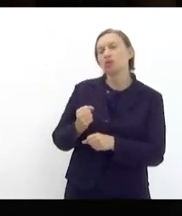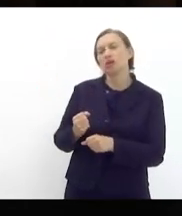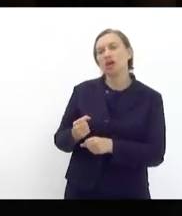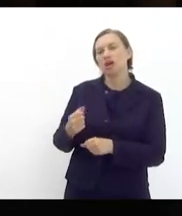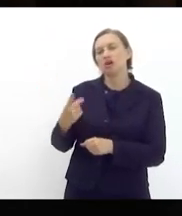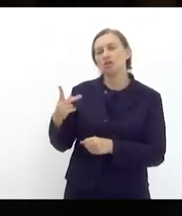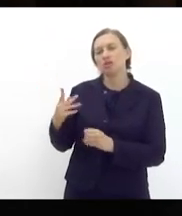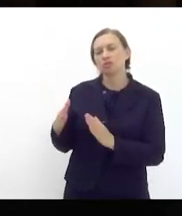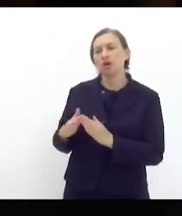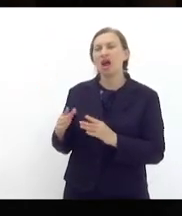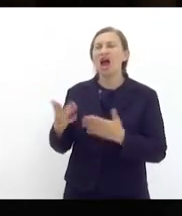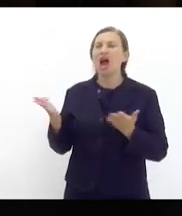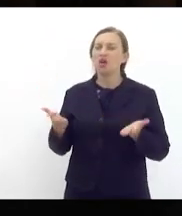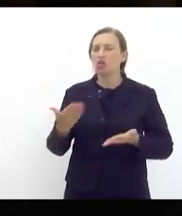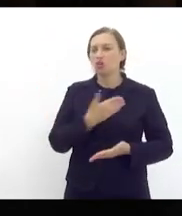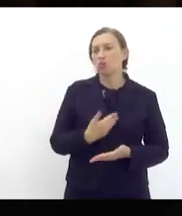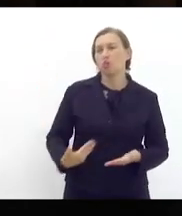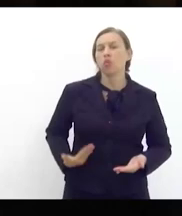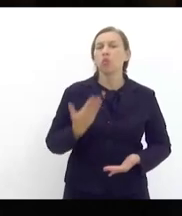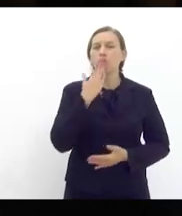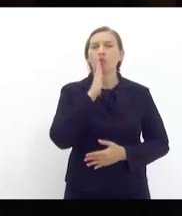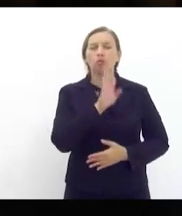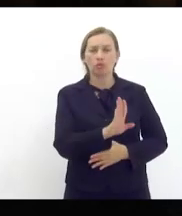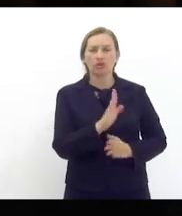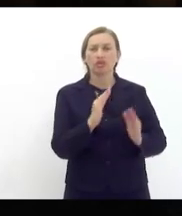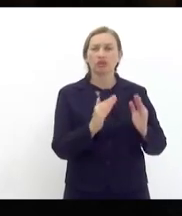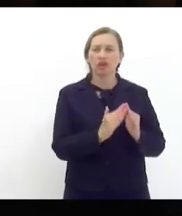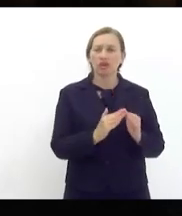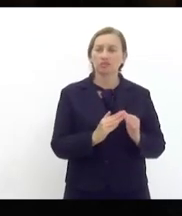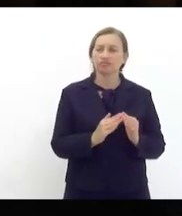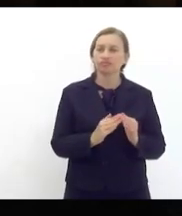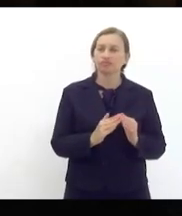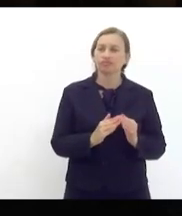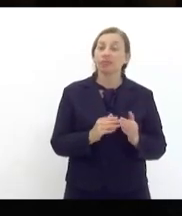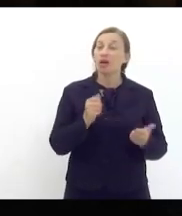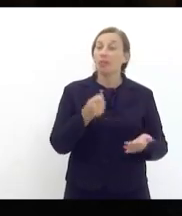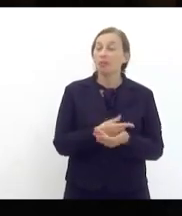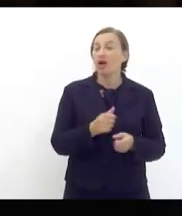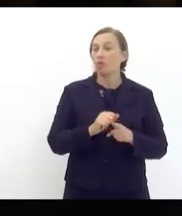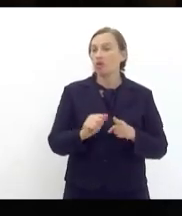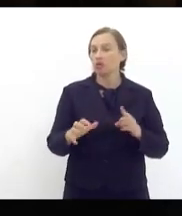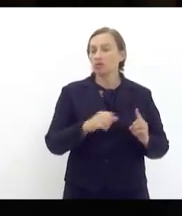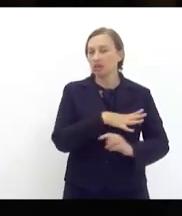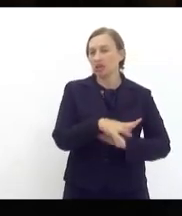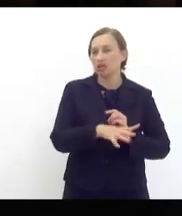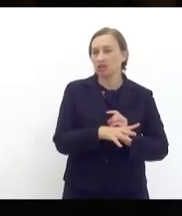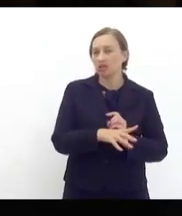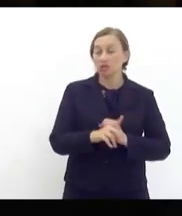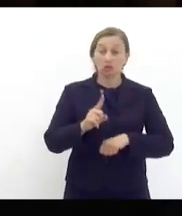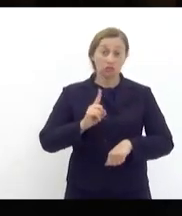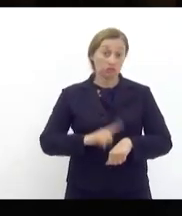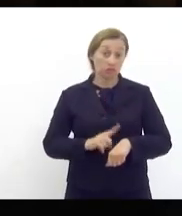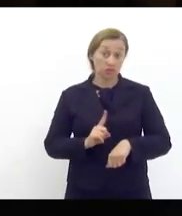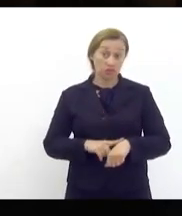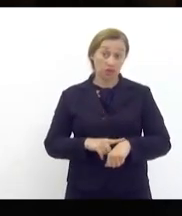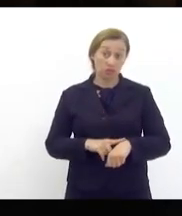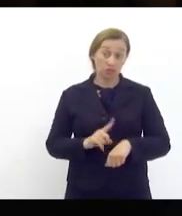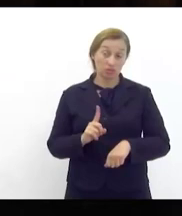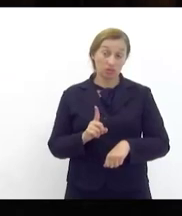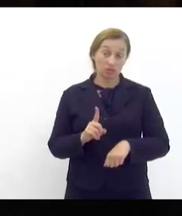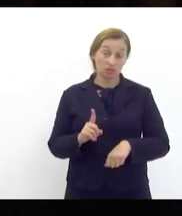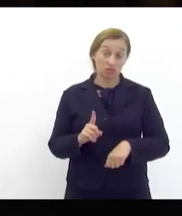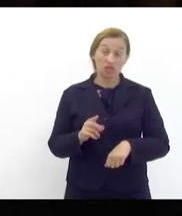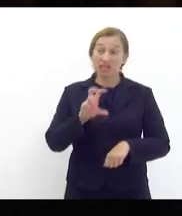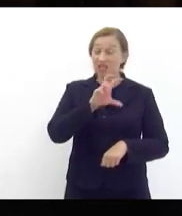Agora, o governo vai lá, promete uma casa, paga um aluguel com data de validade, um aluguel social com data de